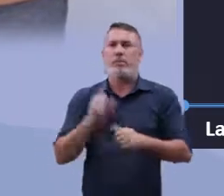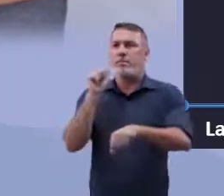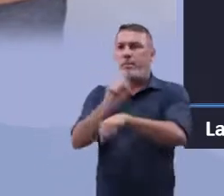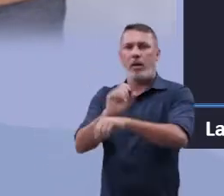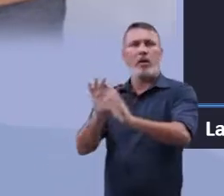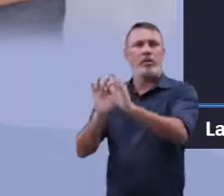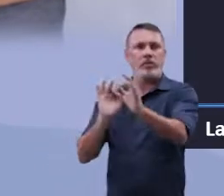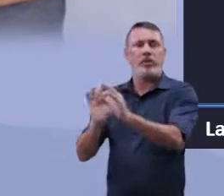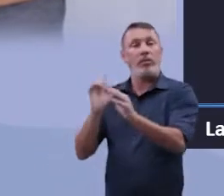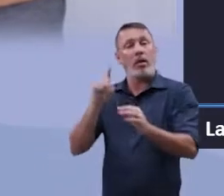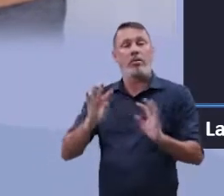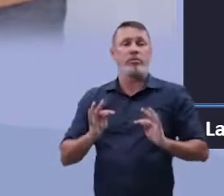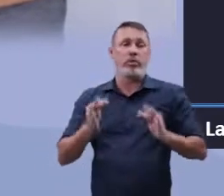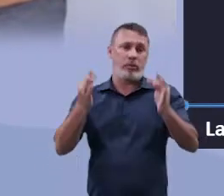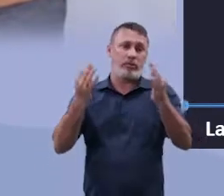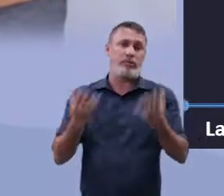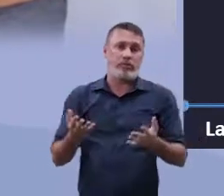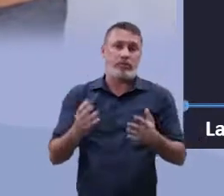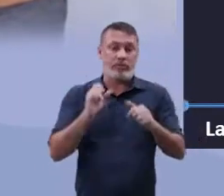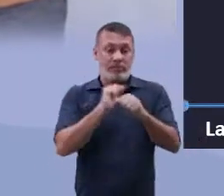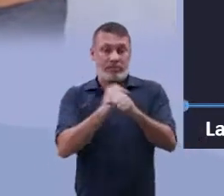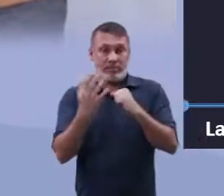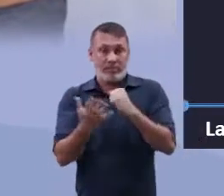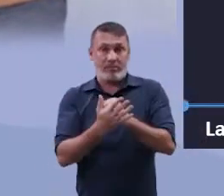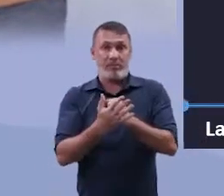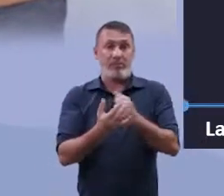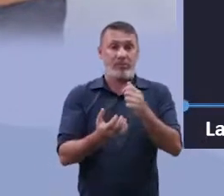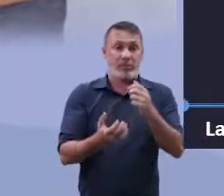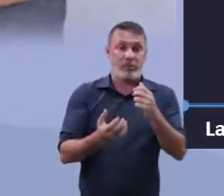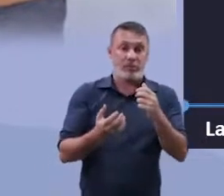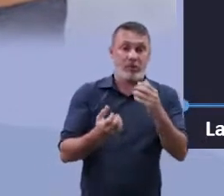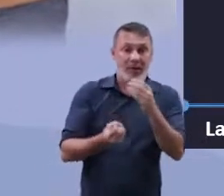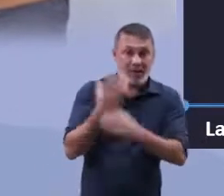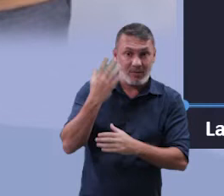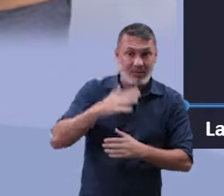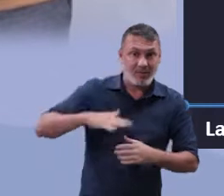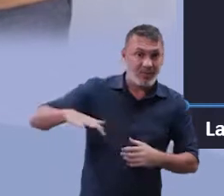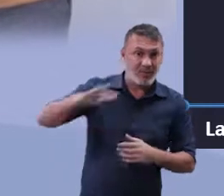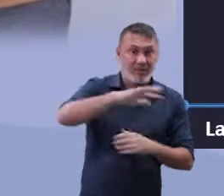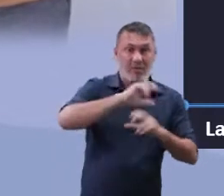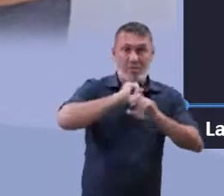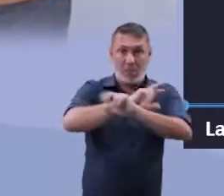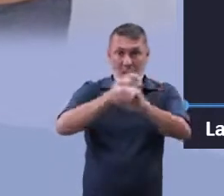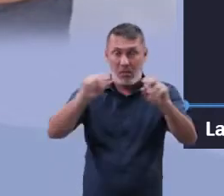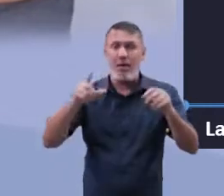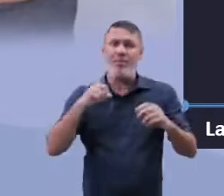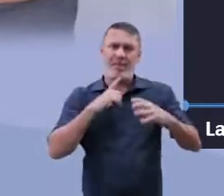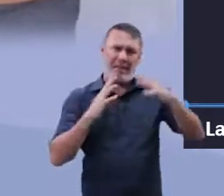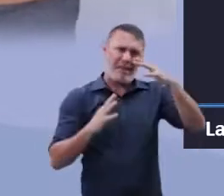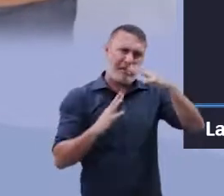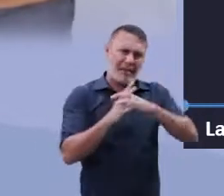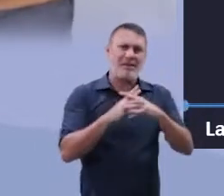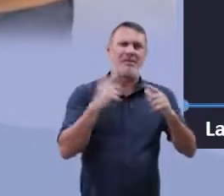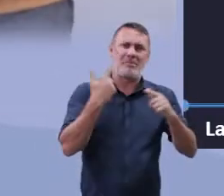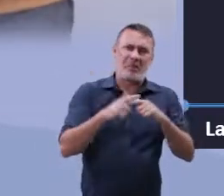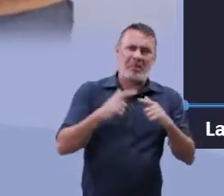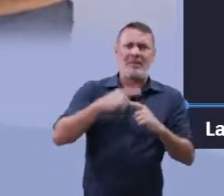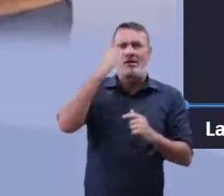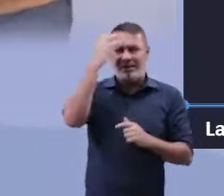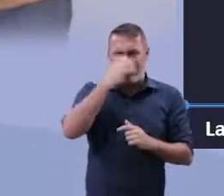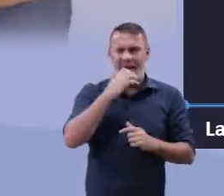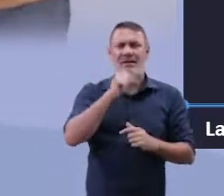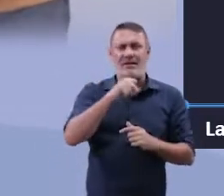ter. Então, a pandemia, né, o Covid-19 trouxe, além de uma crise, problemas econômicos e